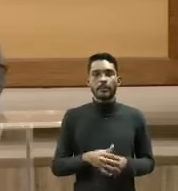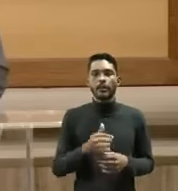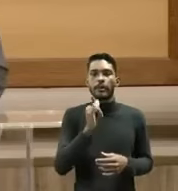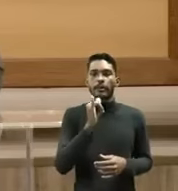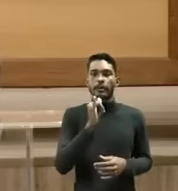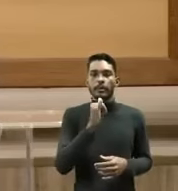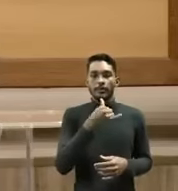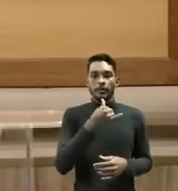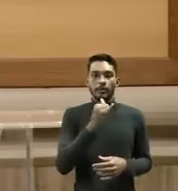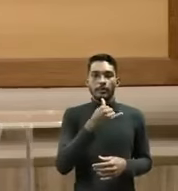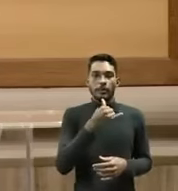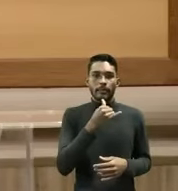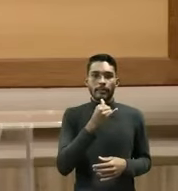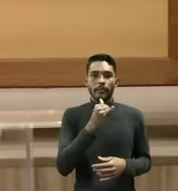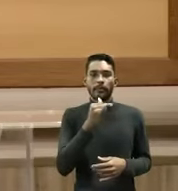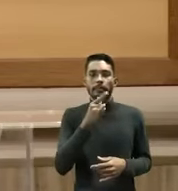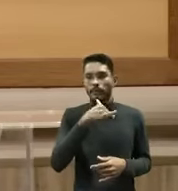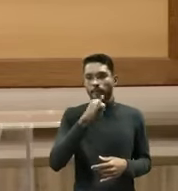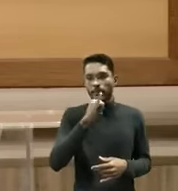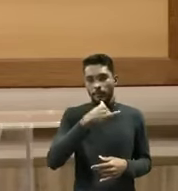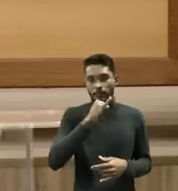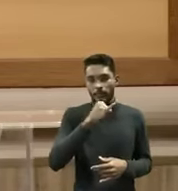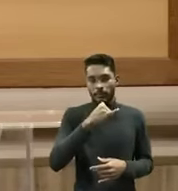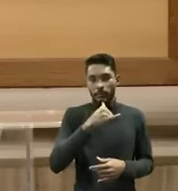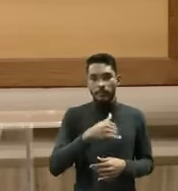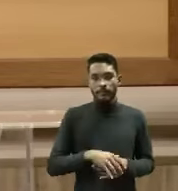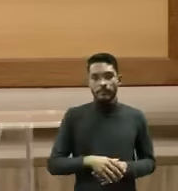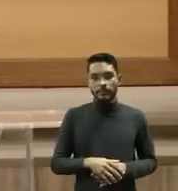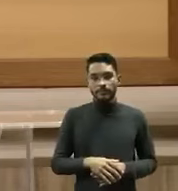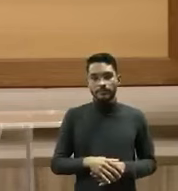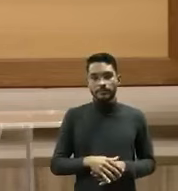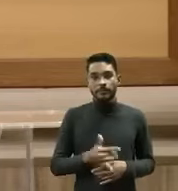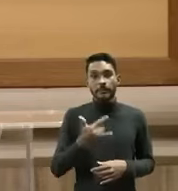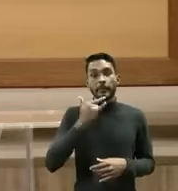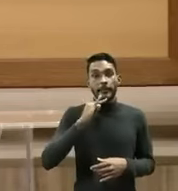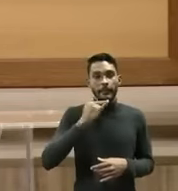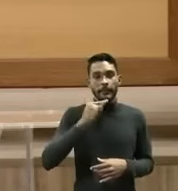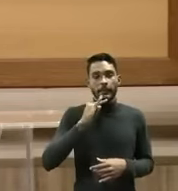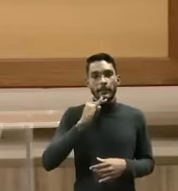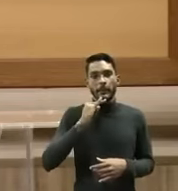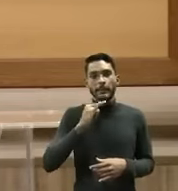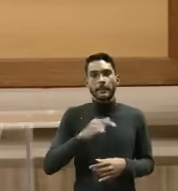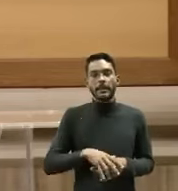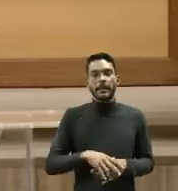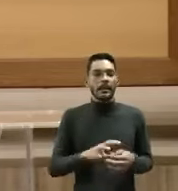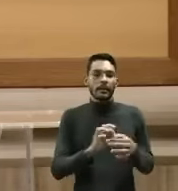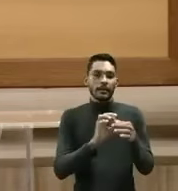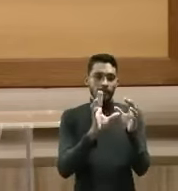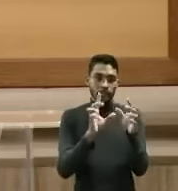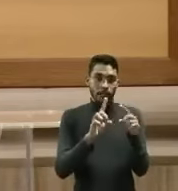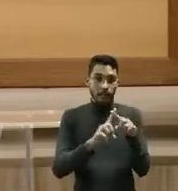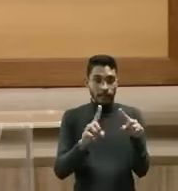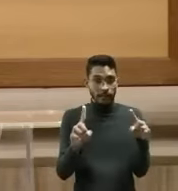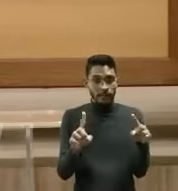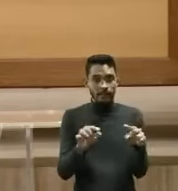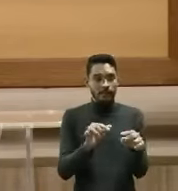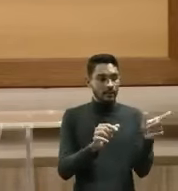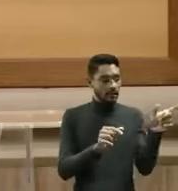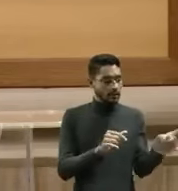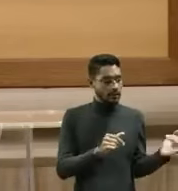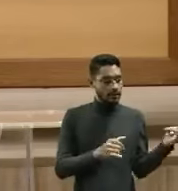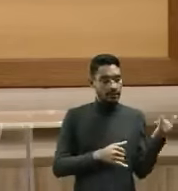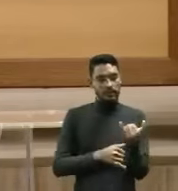tem nada a ver só que todas as vezes que ele diz isso ele não vai para um evangelismo ele nunca diz assim não tem nada a ver eu ler